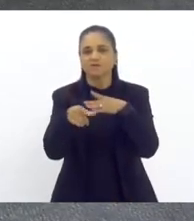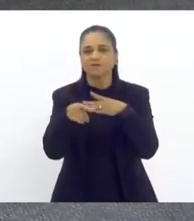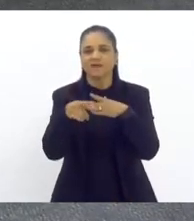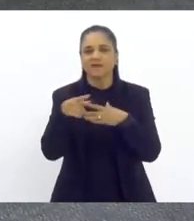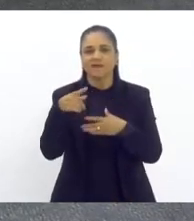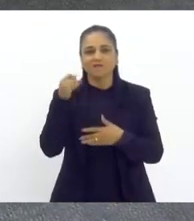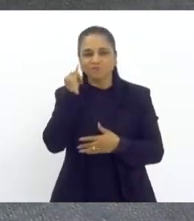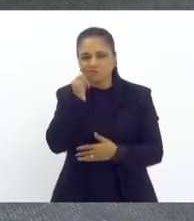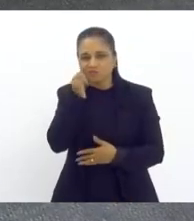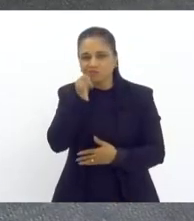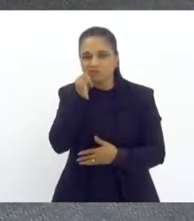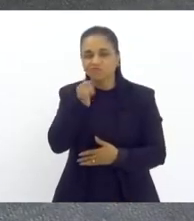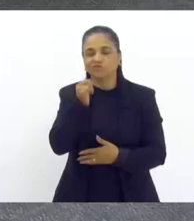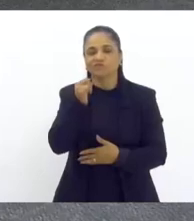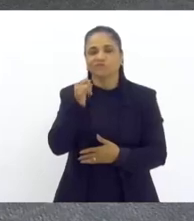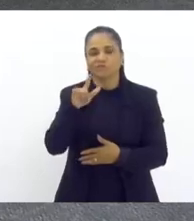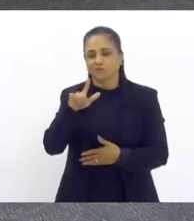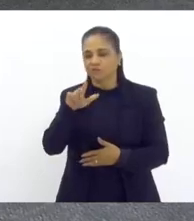fato,